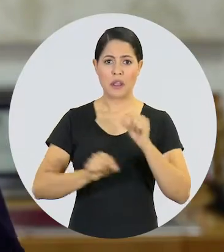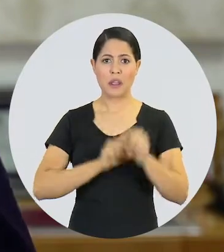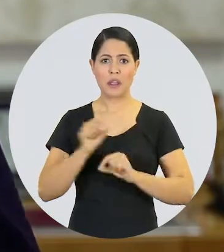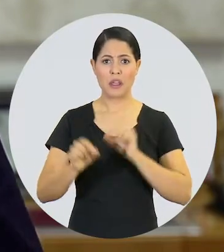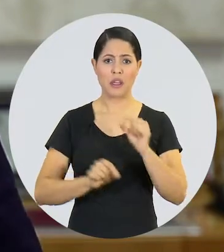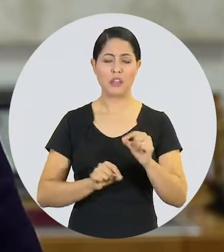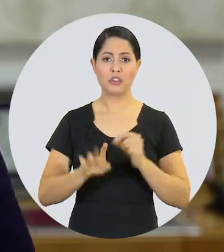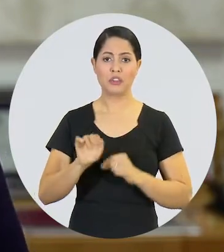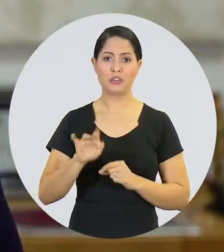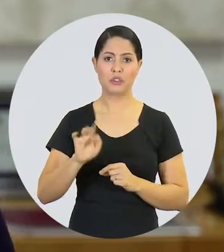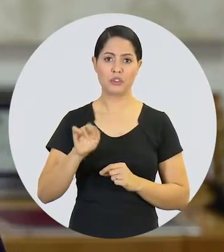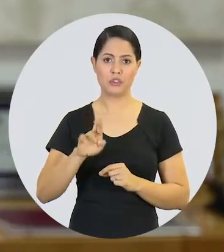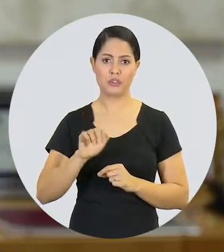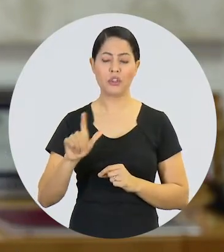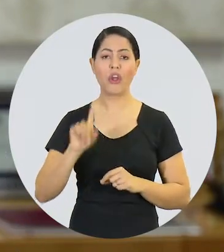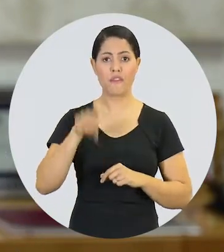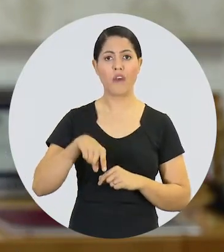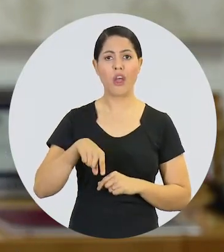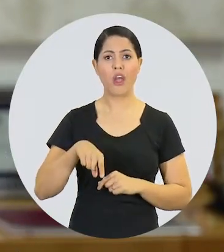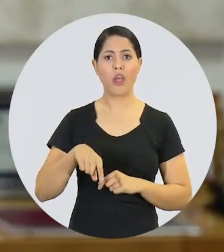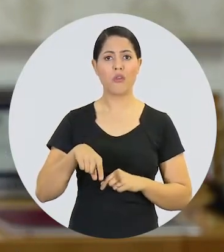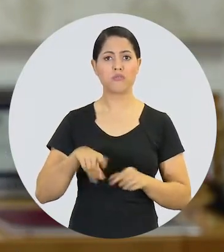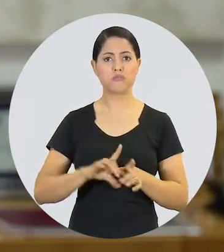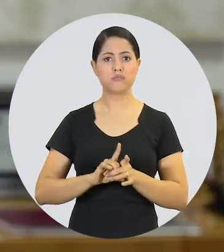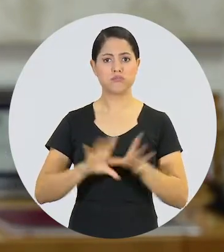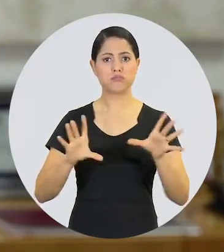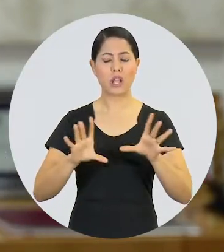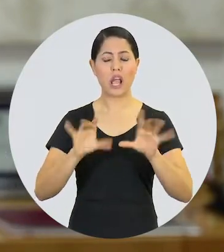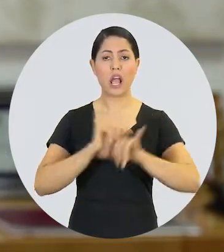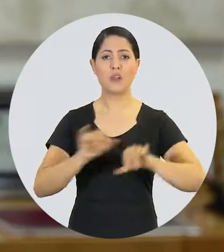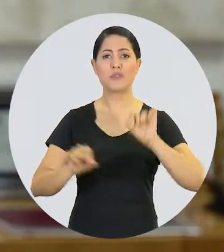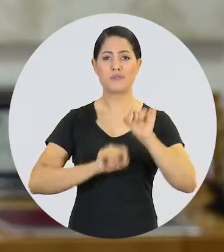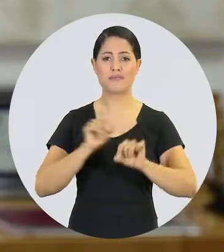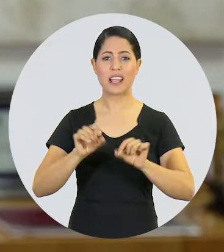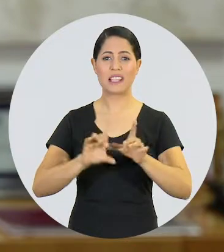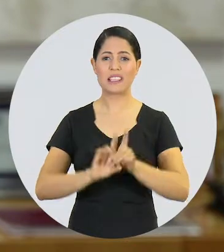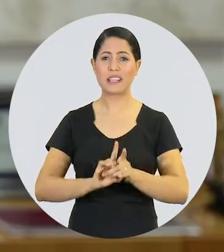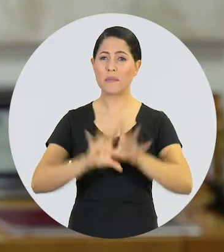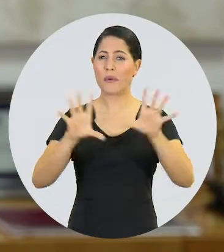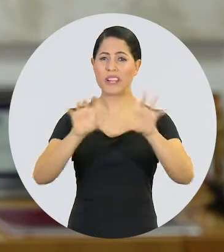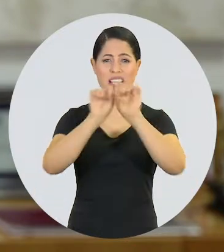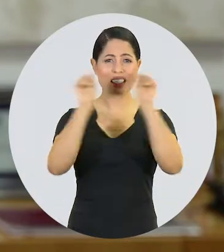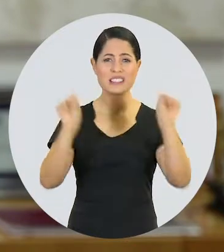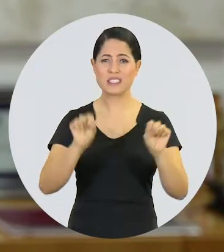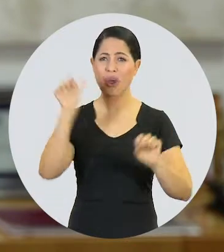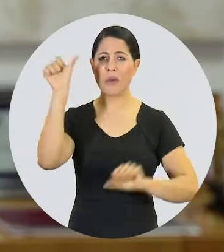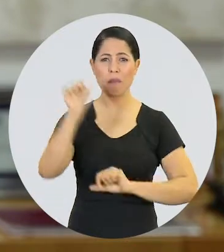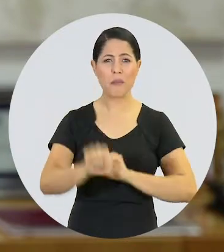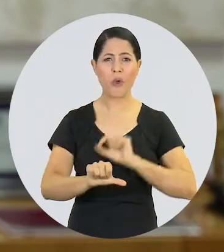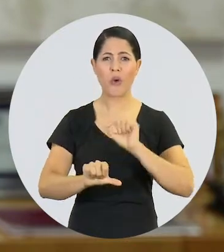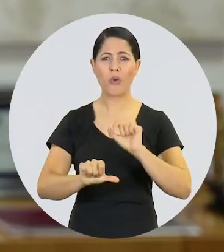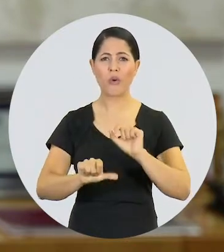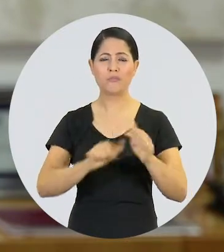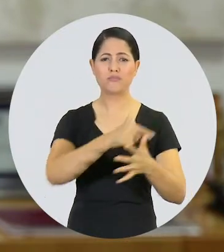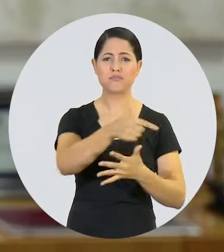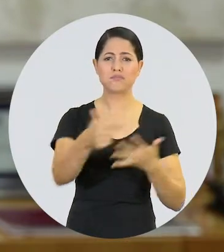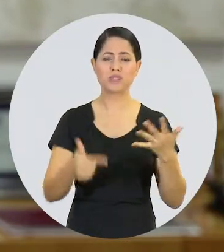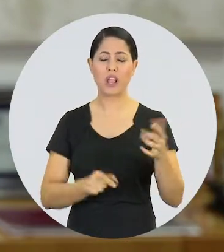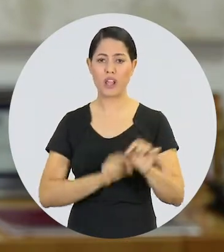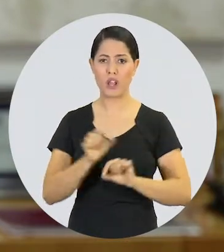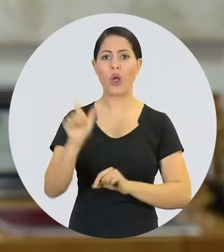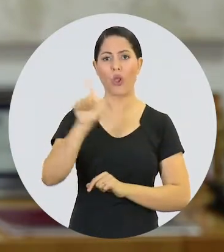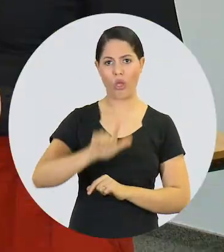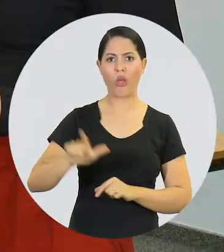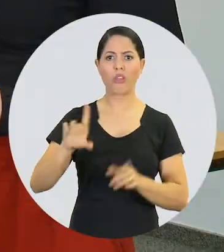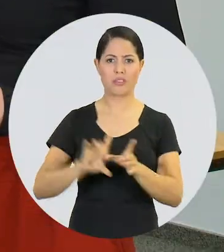que foi o maior estadista do século XX. A democracia é o pior dos sistemas, com exceção de todos os demais.